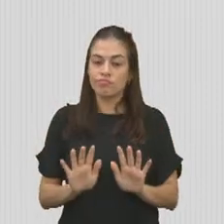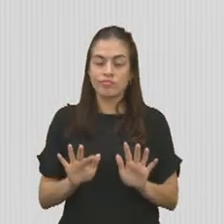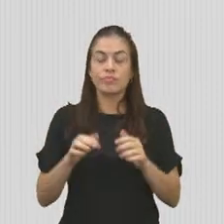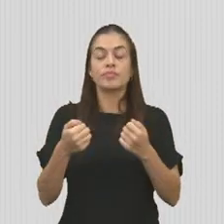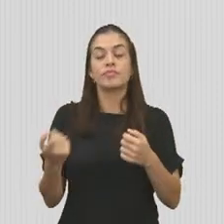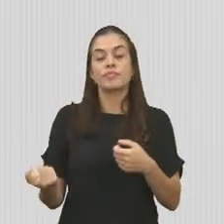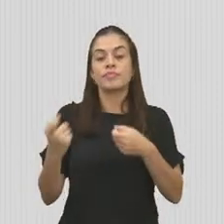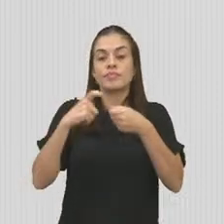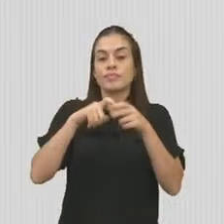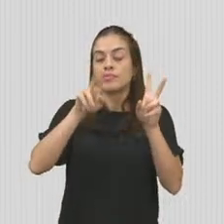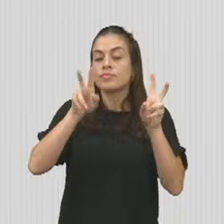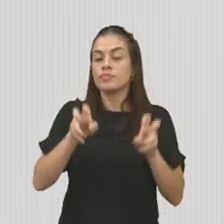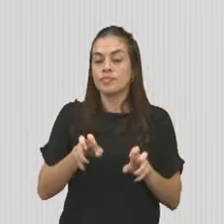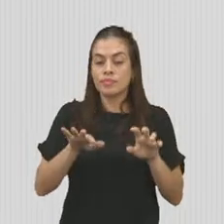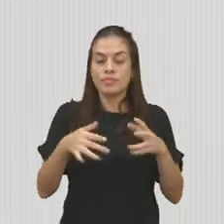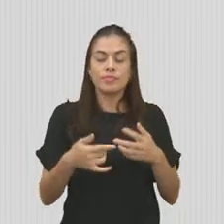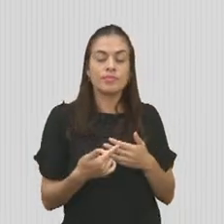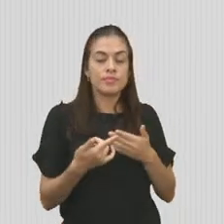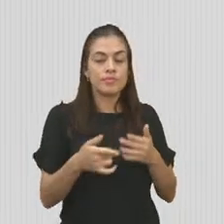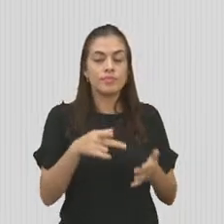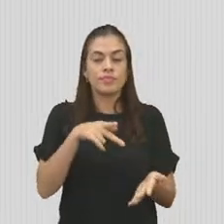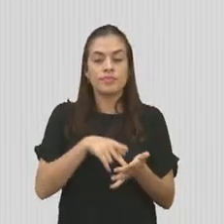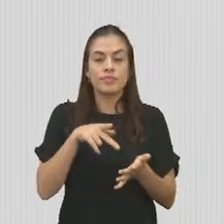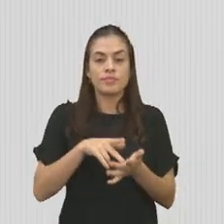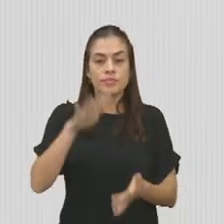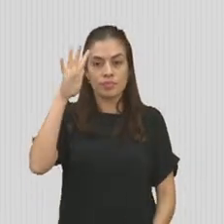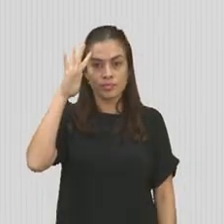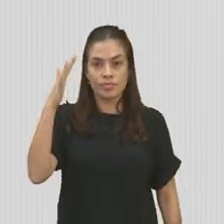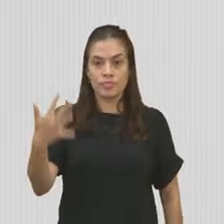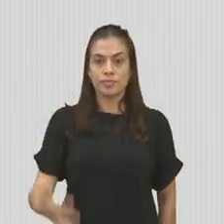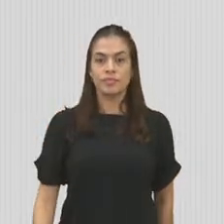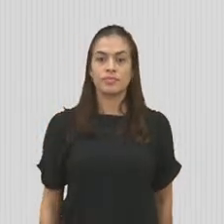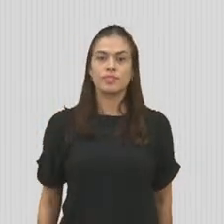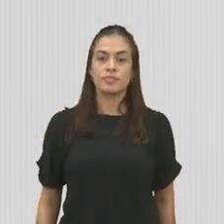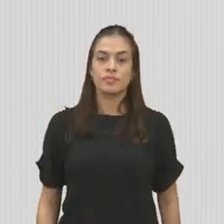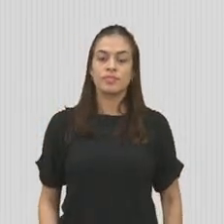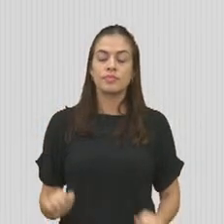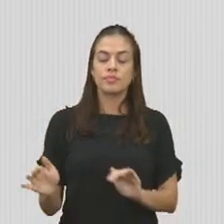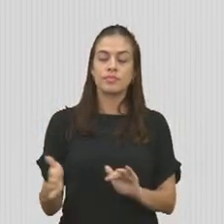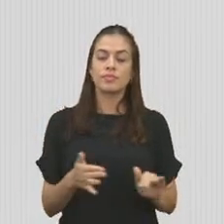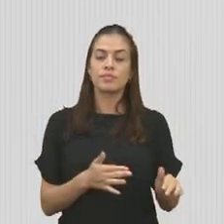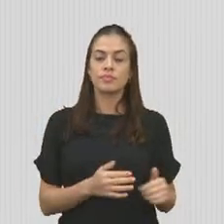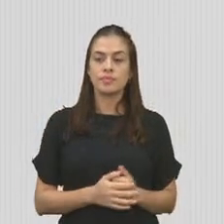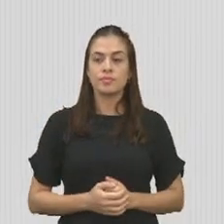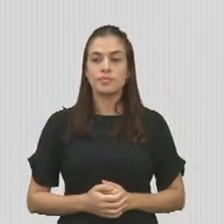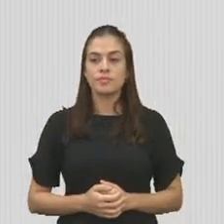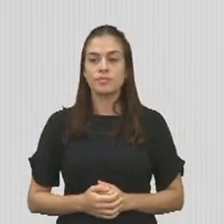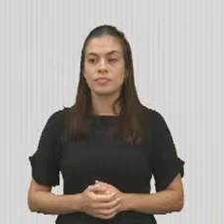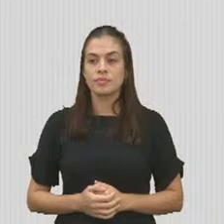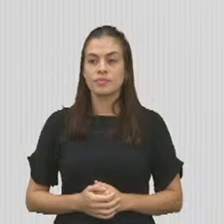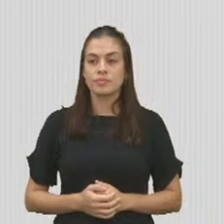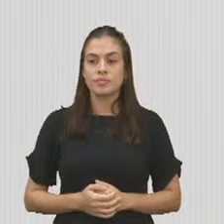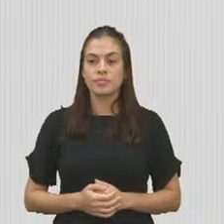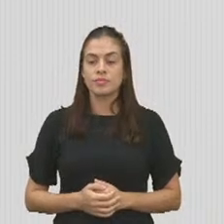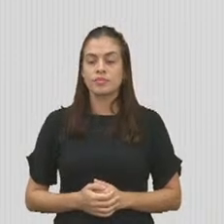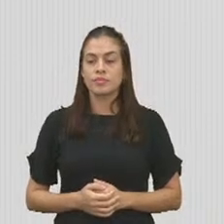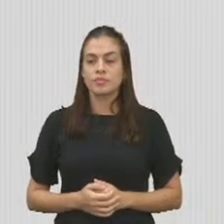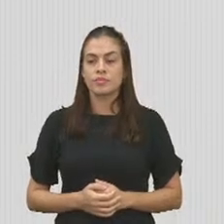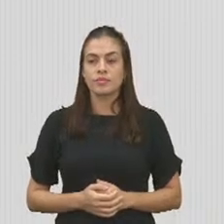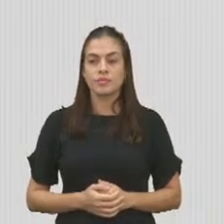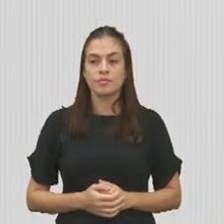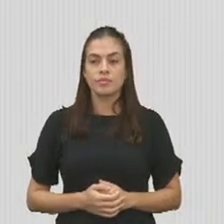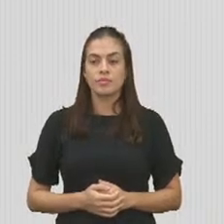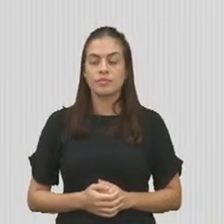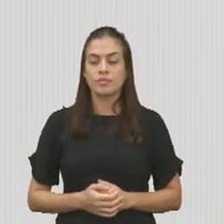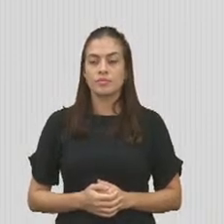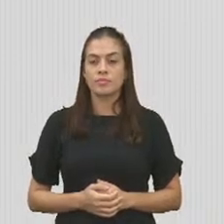tema até que a questão tenha sido efetivamente resolvida. Pode passar, por favor, para o próximo slide. Quando a gente